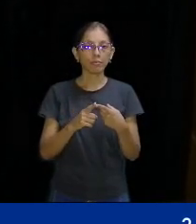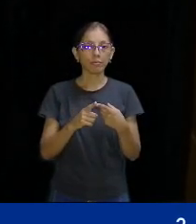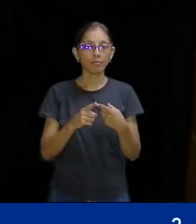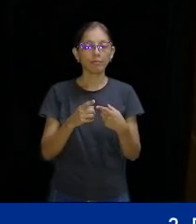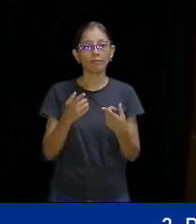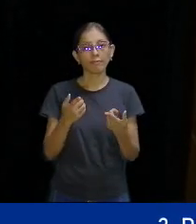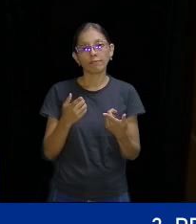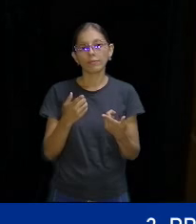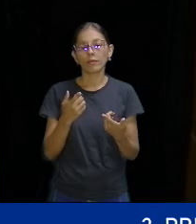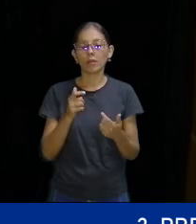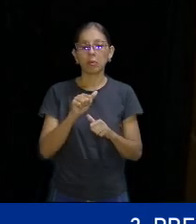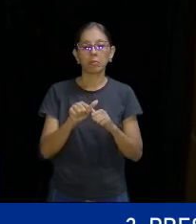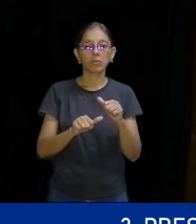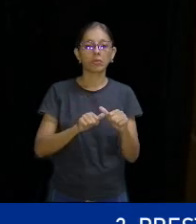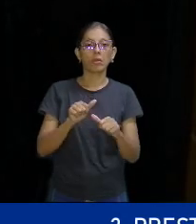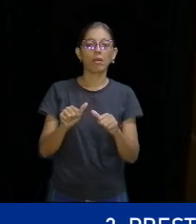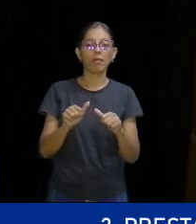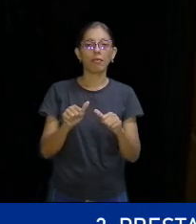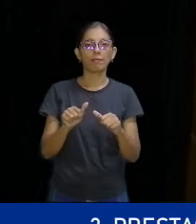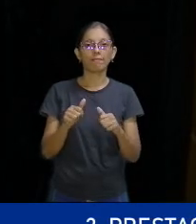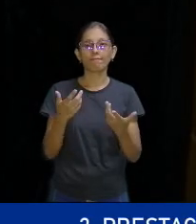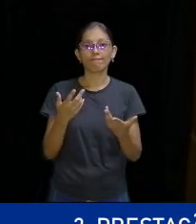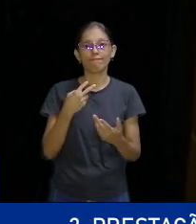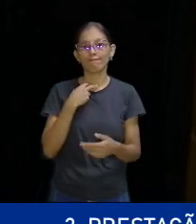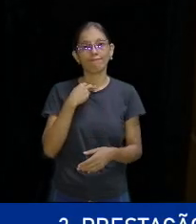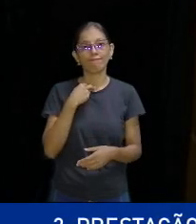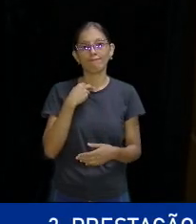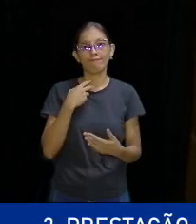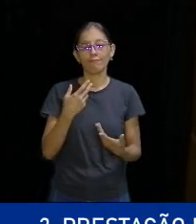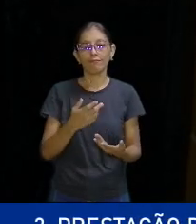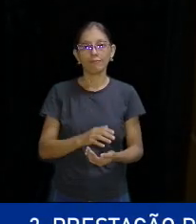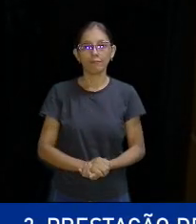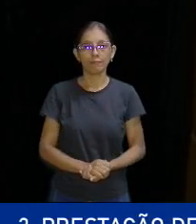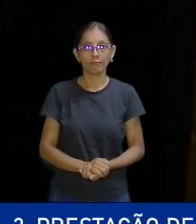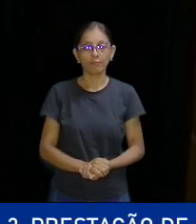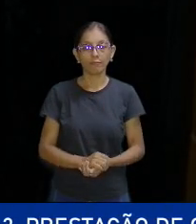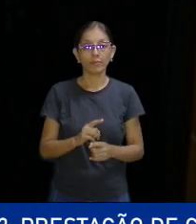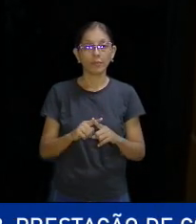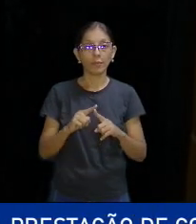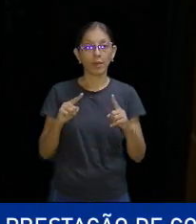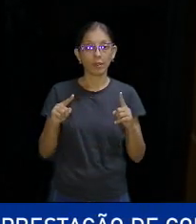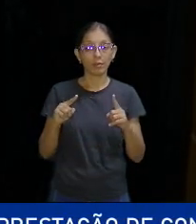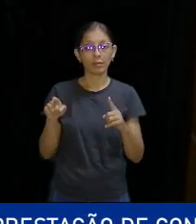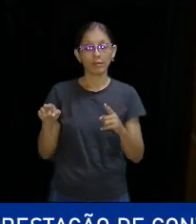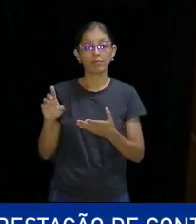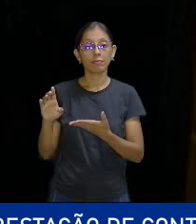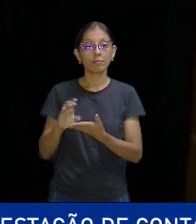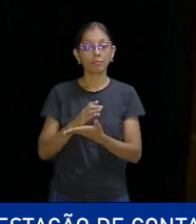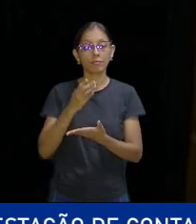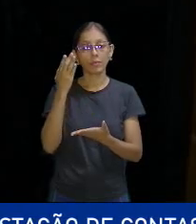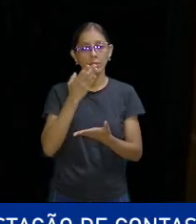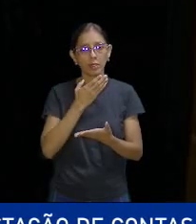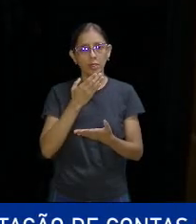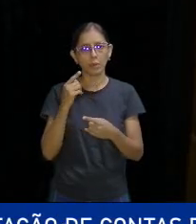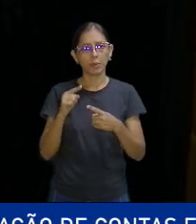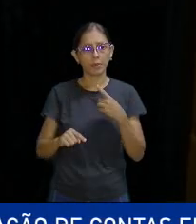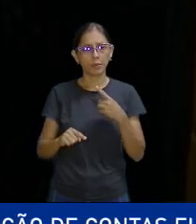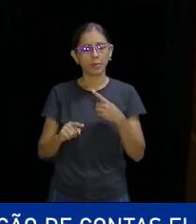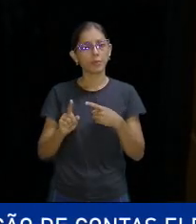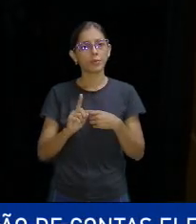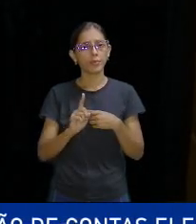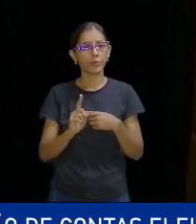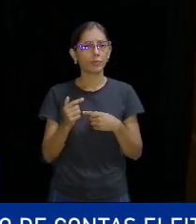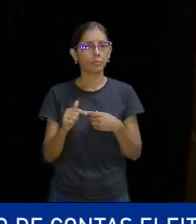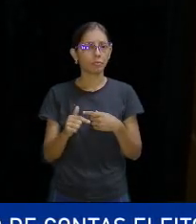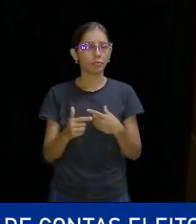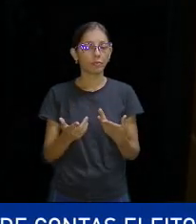corrigir. Todavia, mesmo o MPE entendeu que não é causa de desaprovação das contas, pois se tratam de relatórios